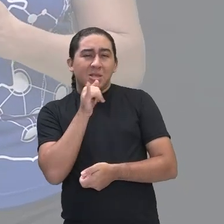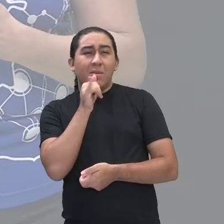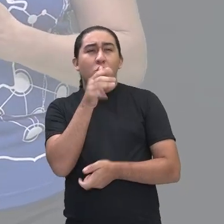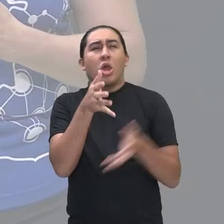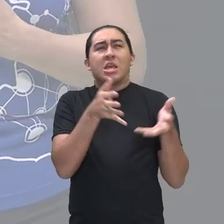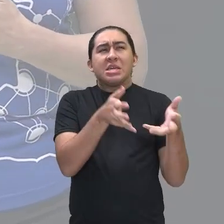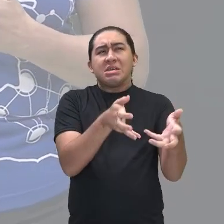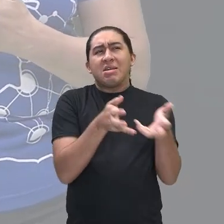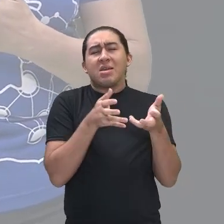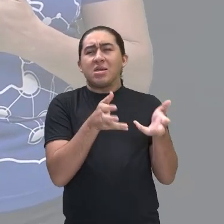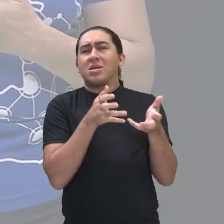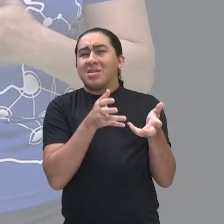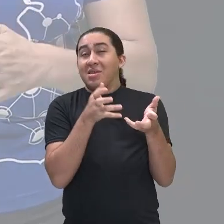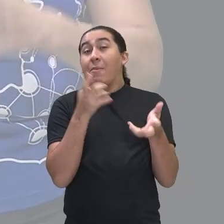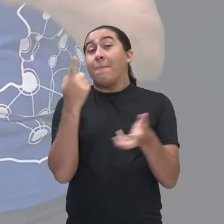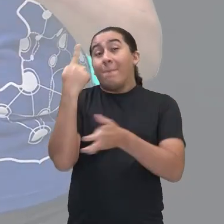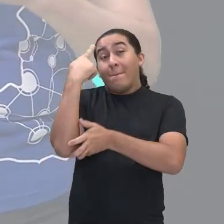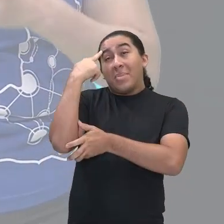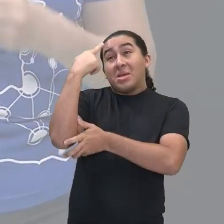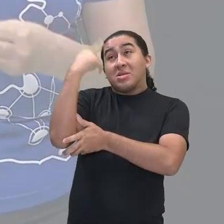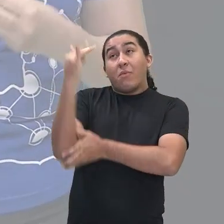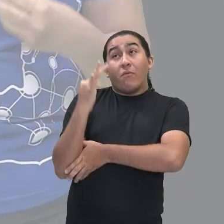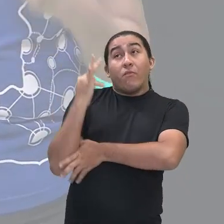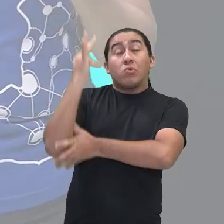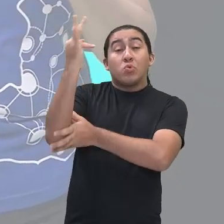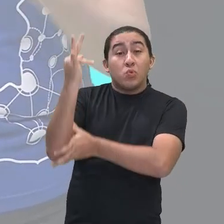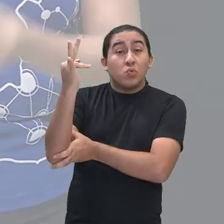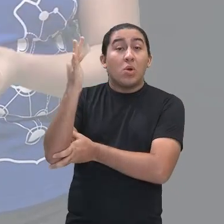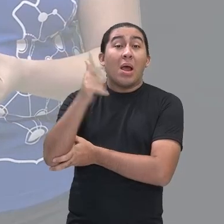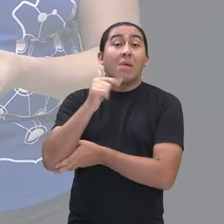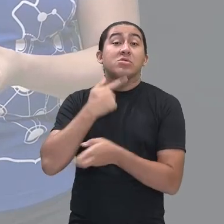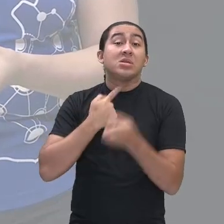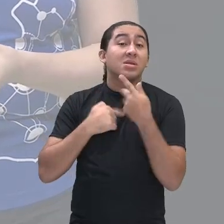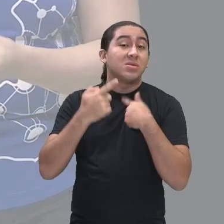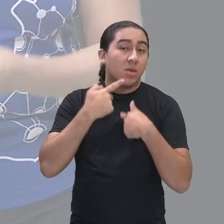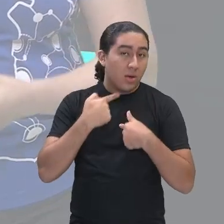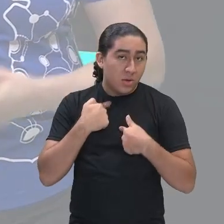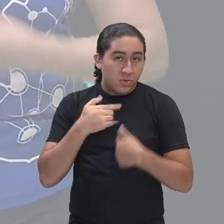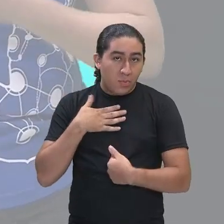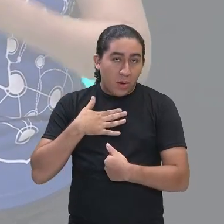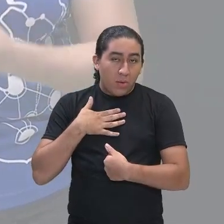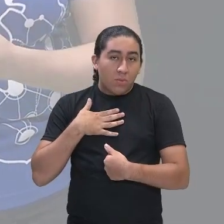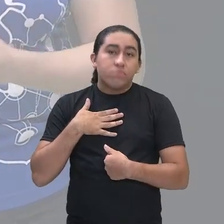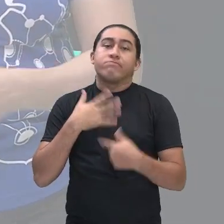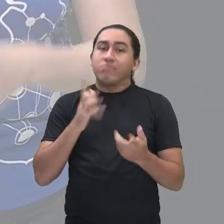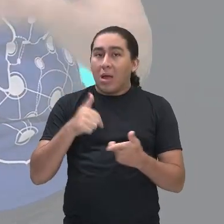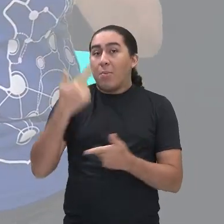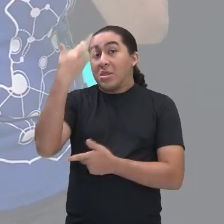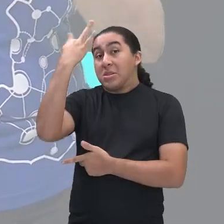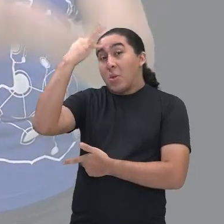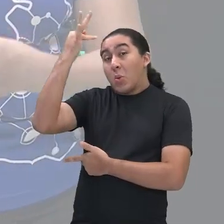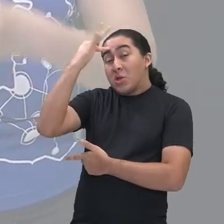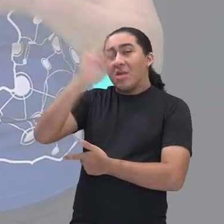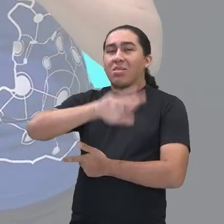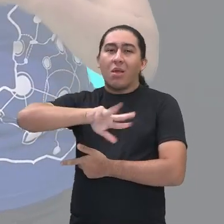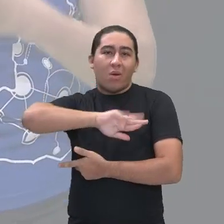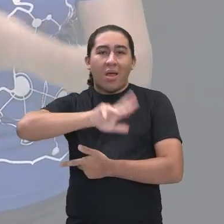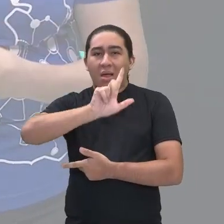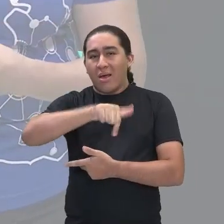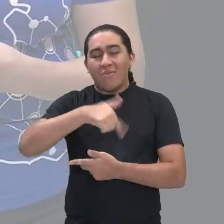você soubesse, né? Então é um desejo meu, né? Uma hipótese, não é uma